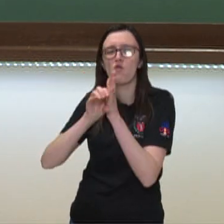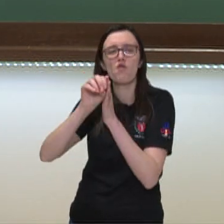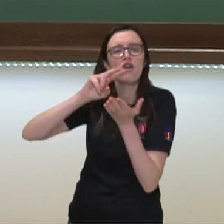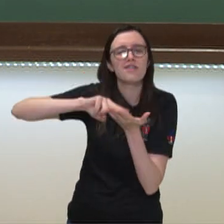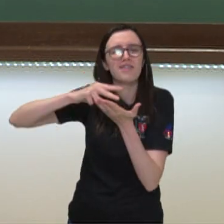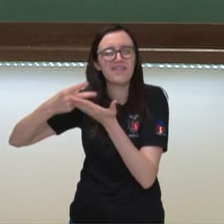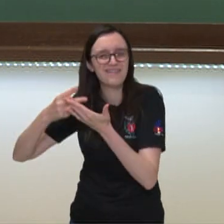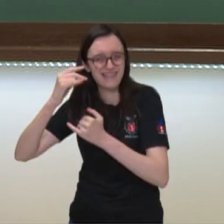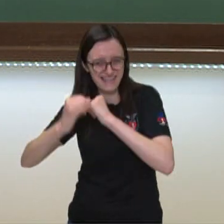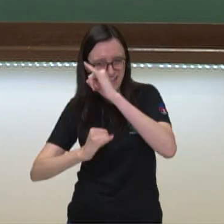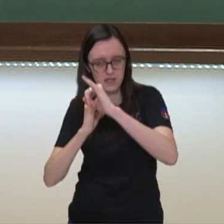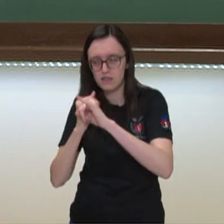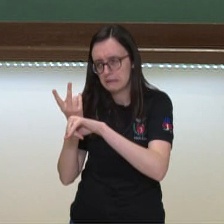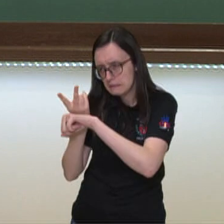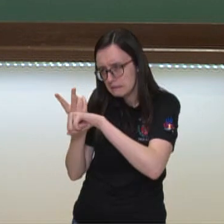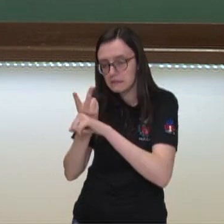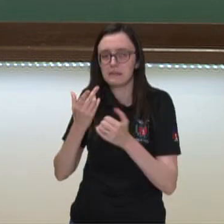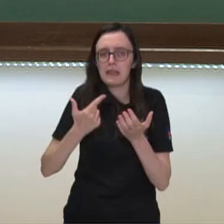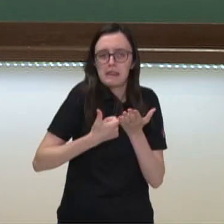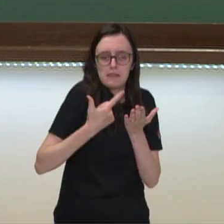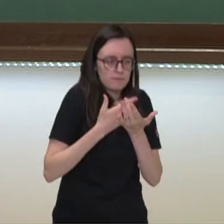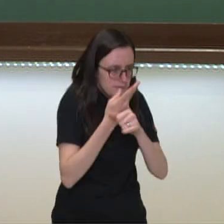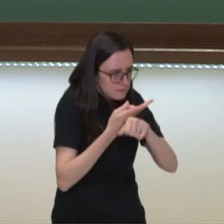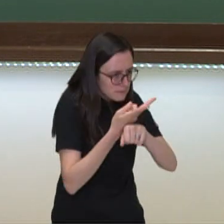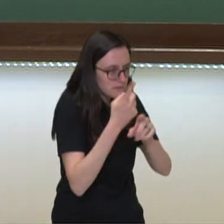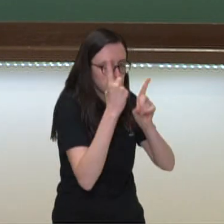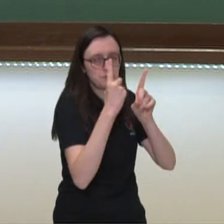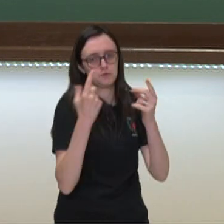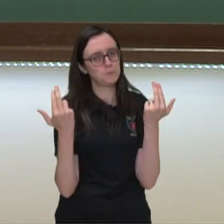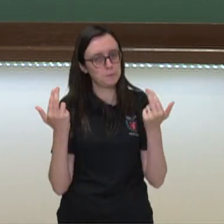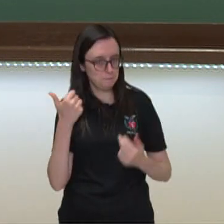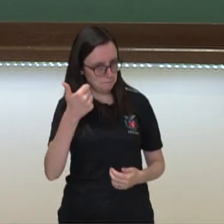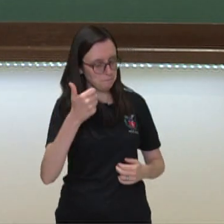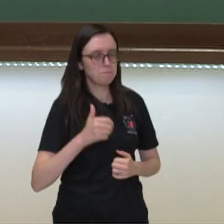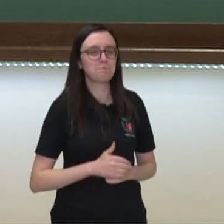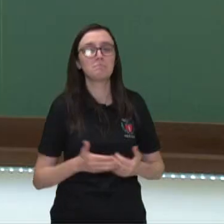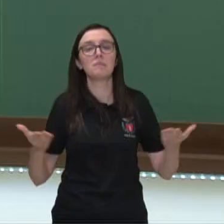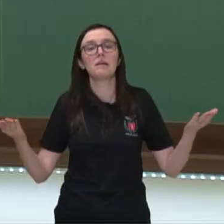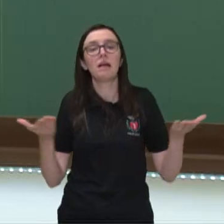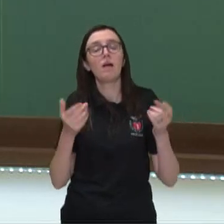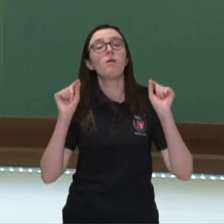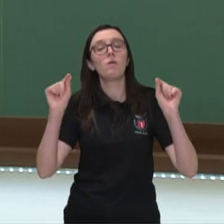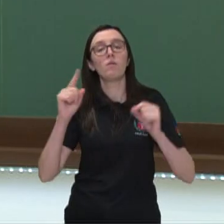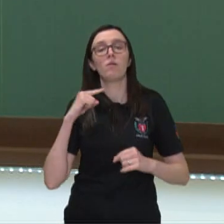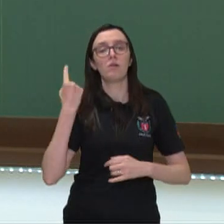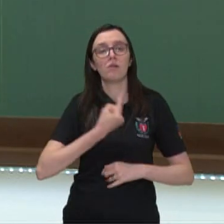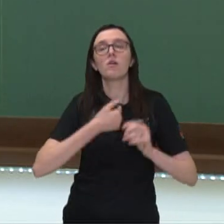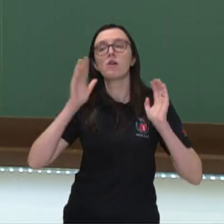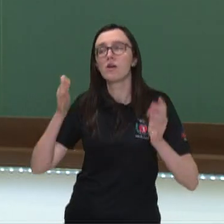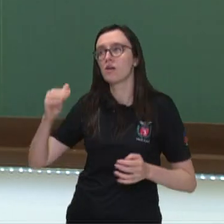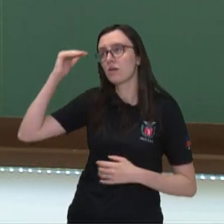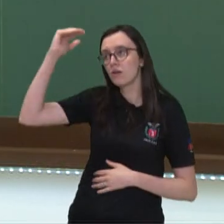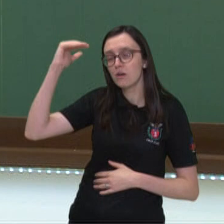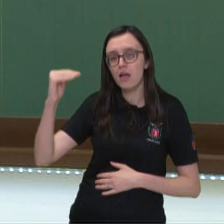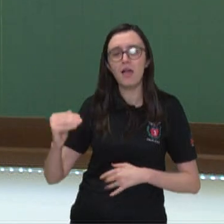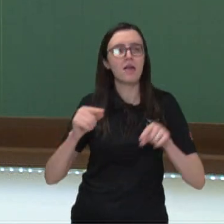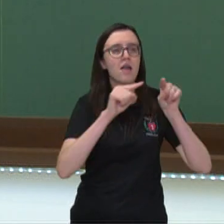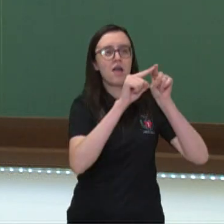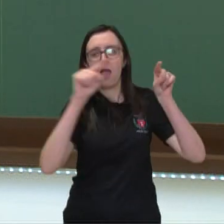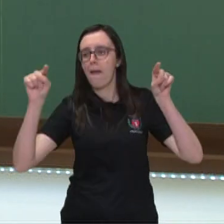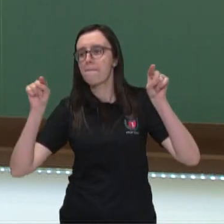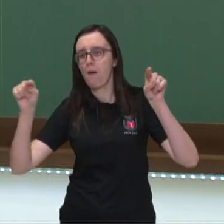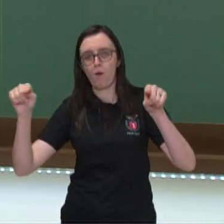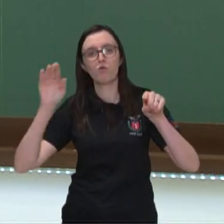Tradutor ou vai procurar no livro, no seu livro você vai encontrar também, ok? Agora então, a gente viu a forma afirmativa,